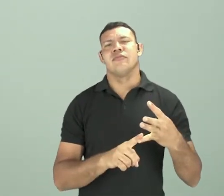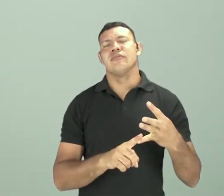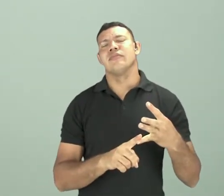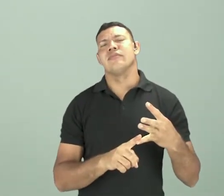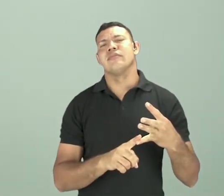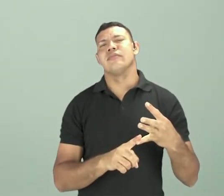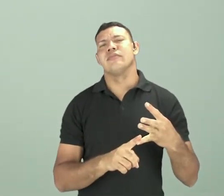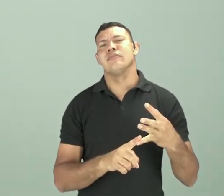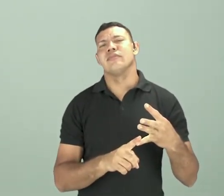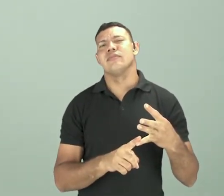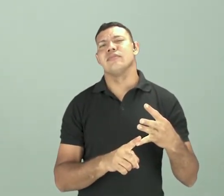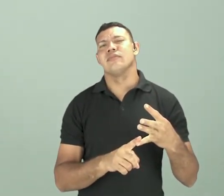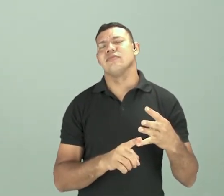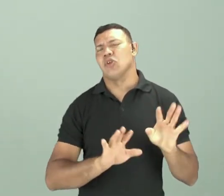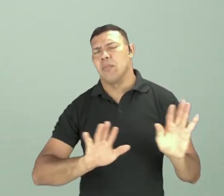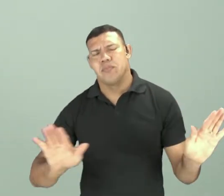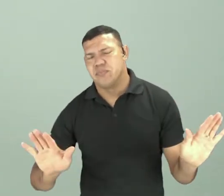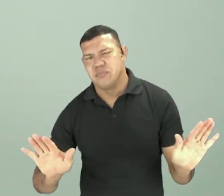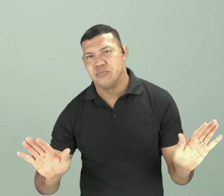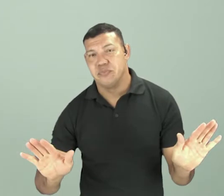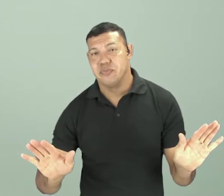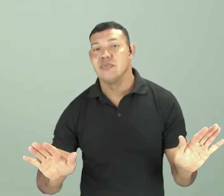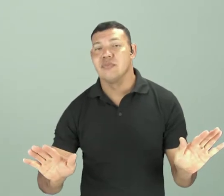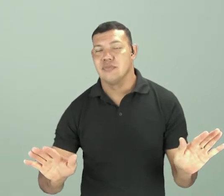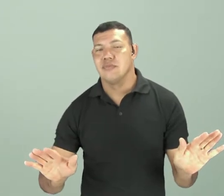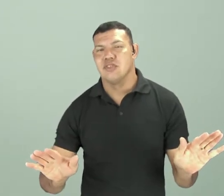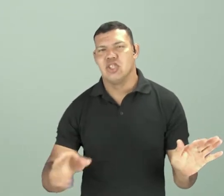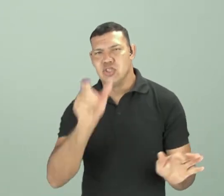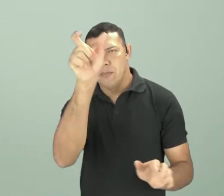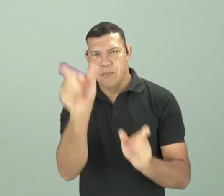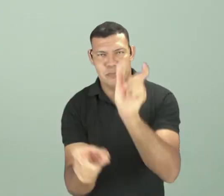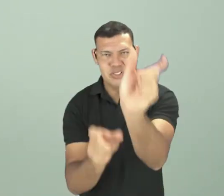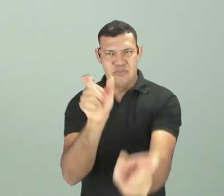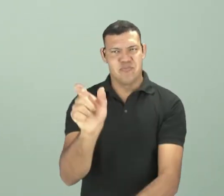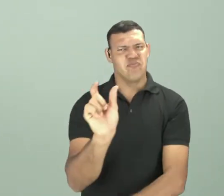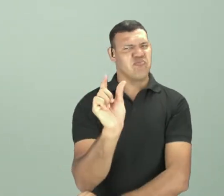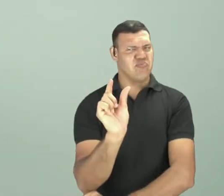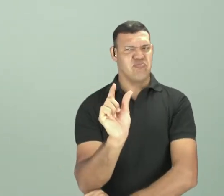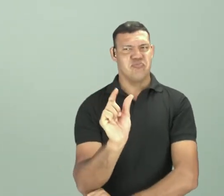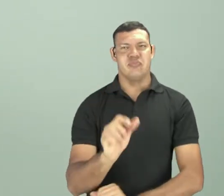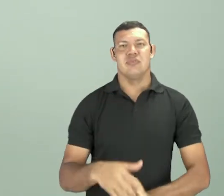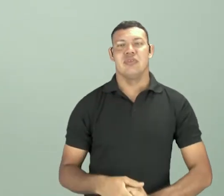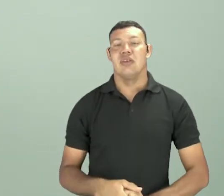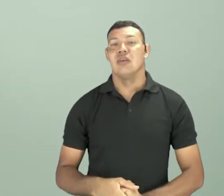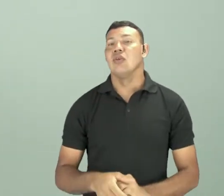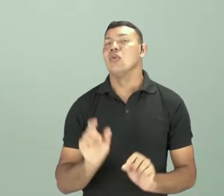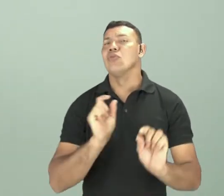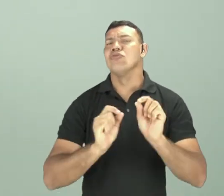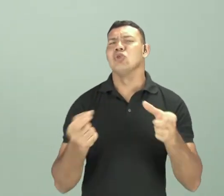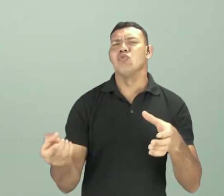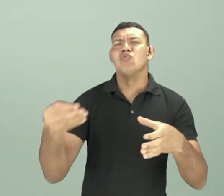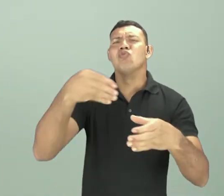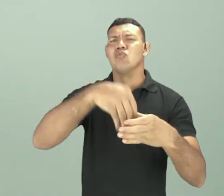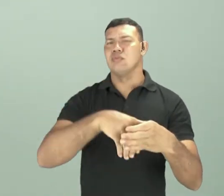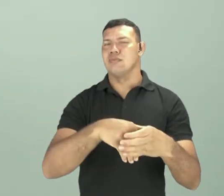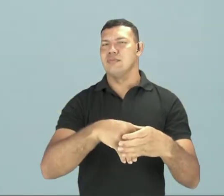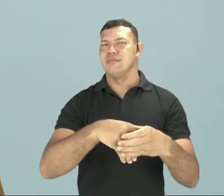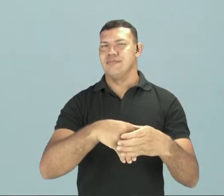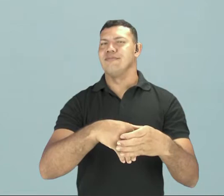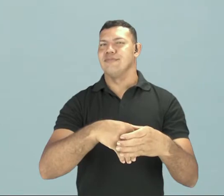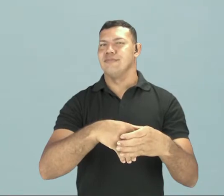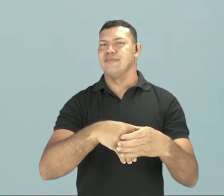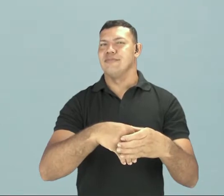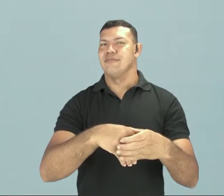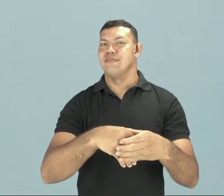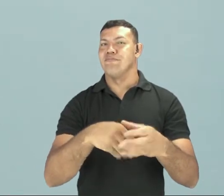dona Inácia. E aí pronto, nós temos poucos personagens. E nós temos um único núcleo. O que é esse único núcleo? é